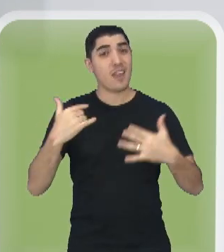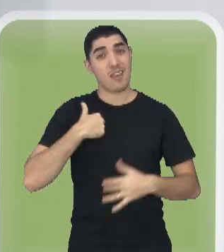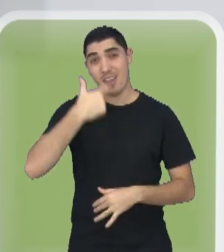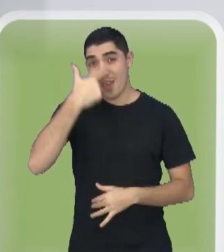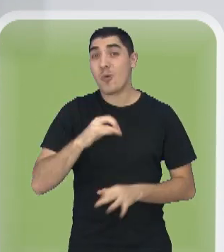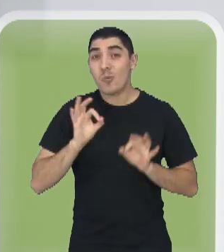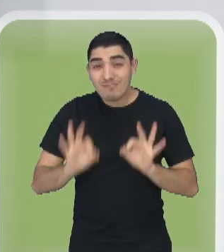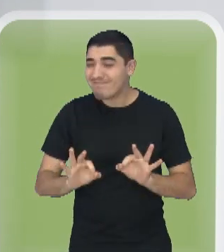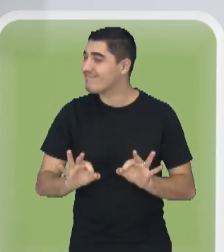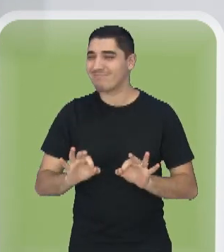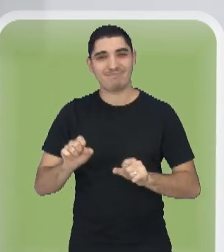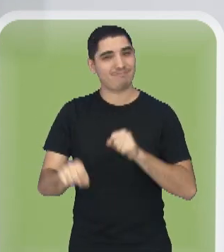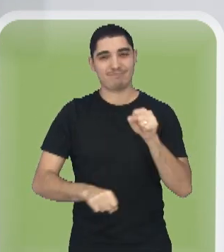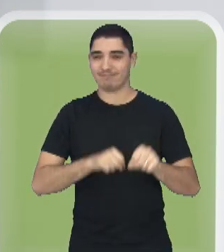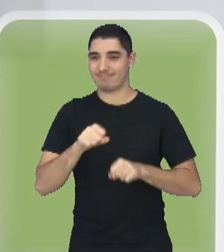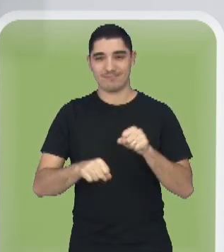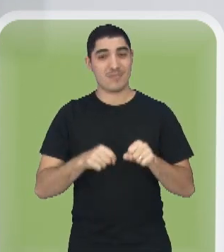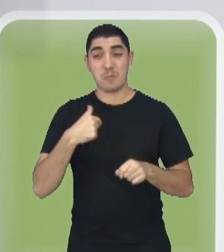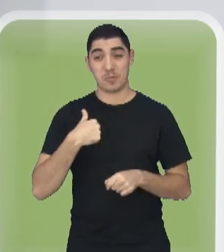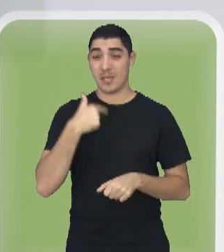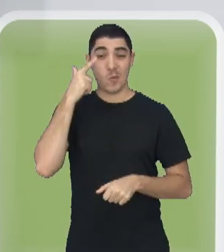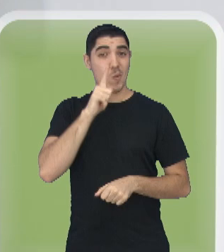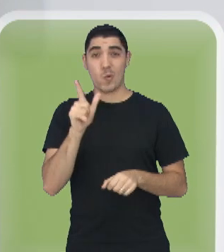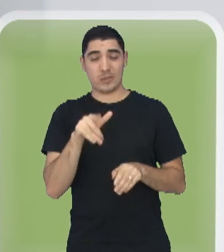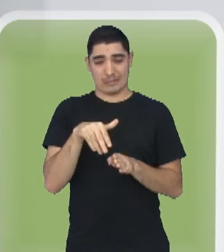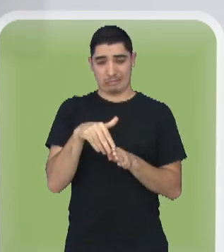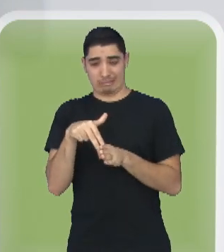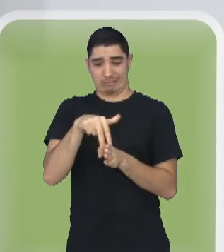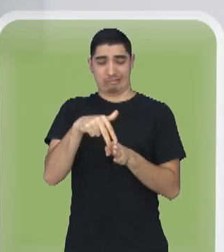vida é ciclista, porque se tudo que depende do meu equilíbrio eu não consigo.